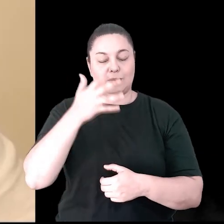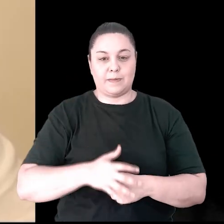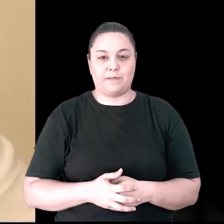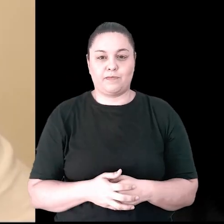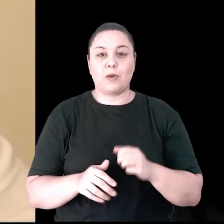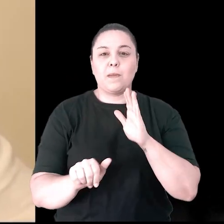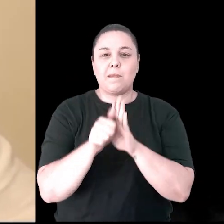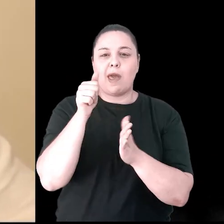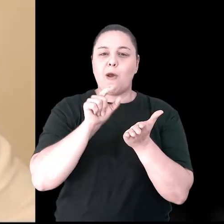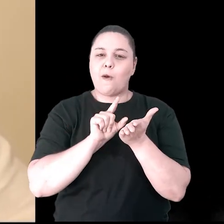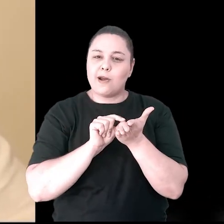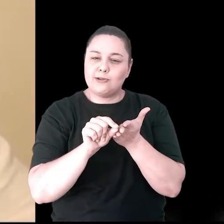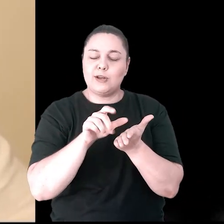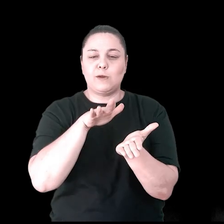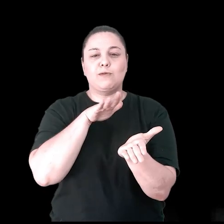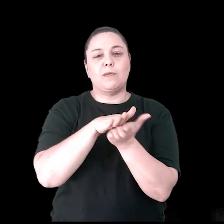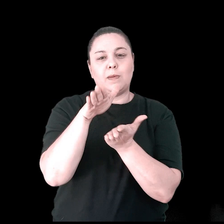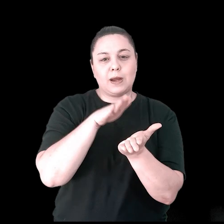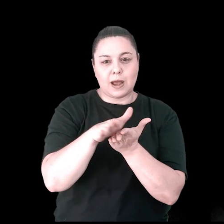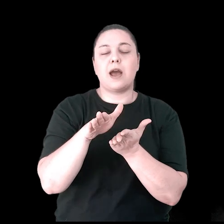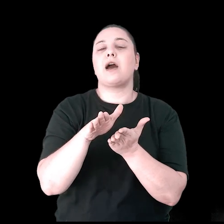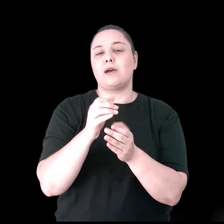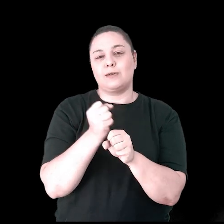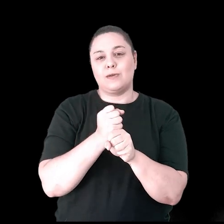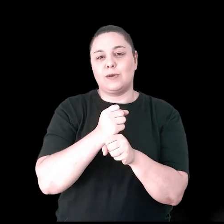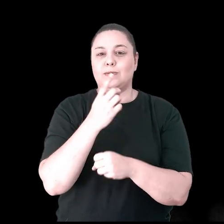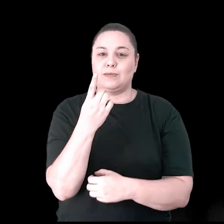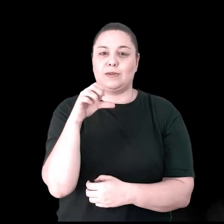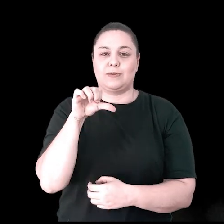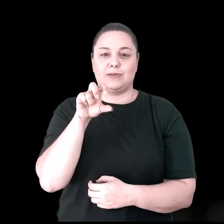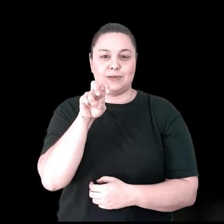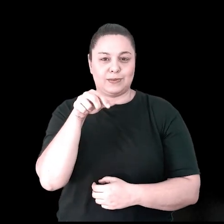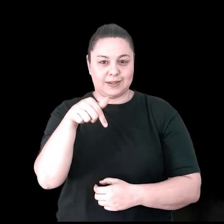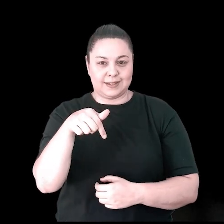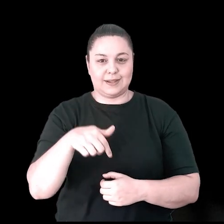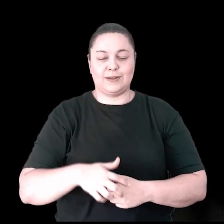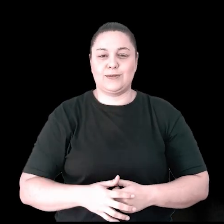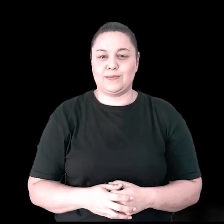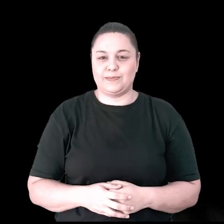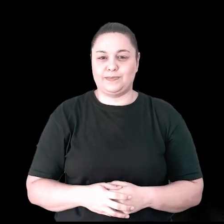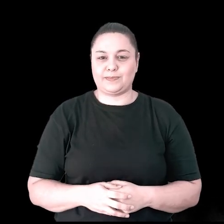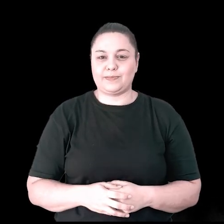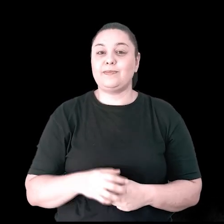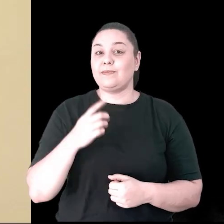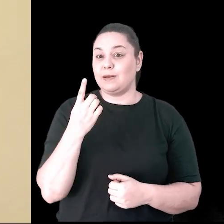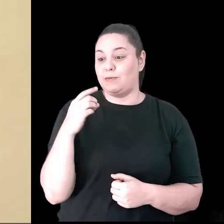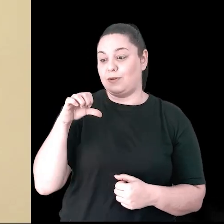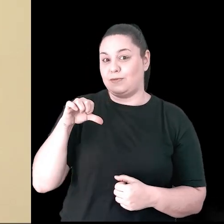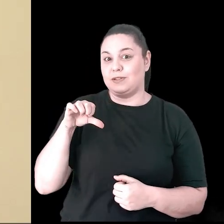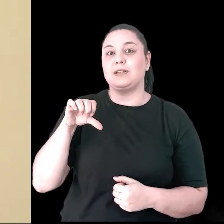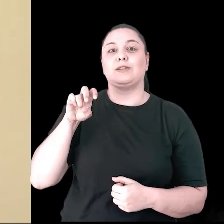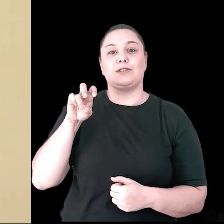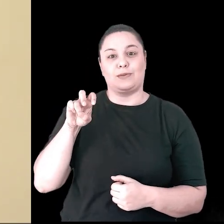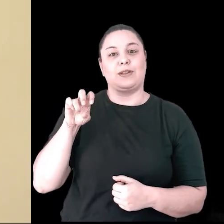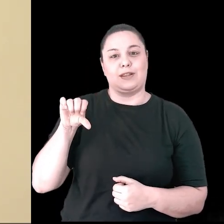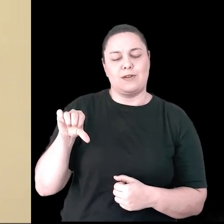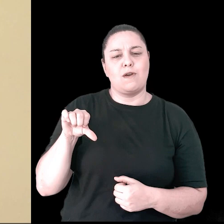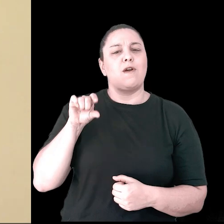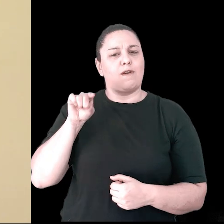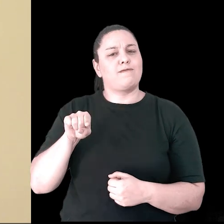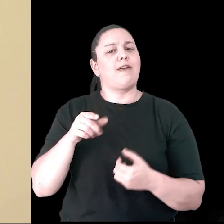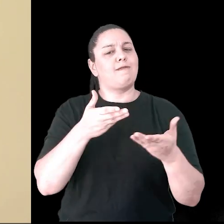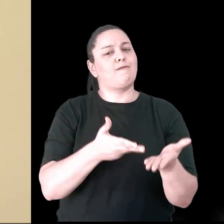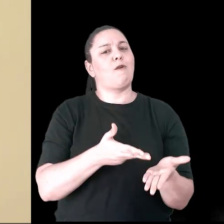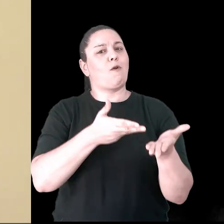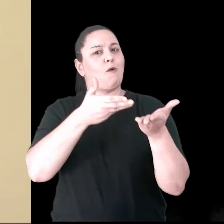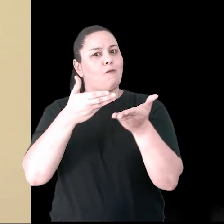primeiro artigo sobre luciferina de cipridina foi publicado em 1957. Em